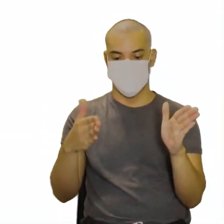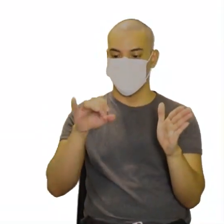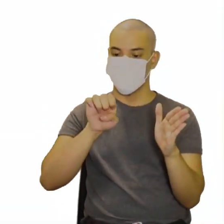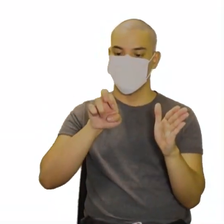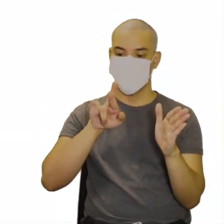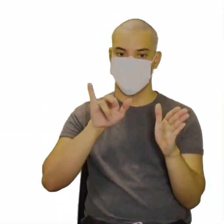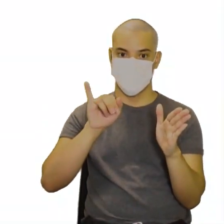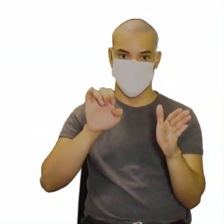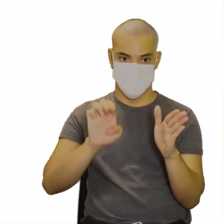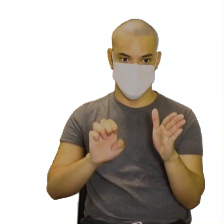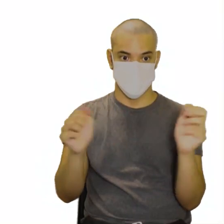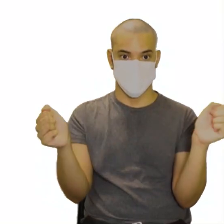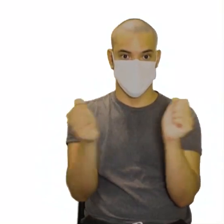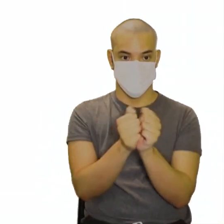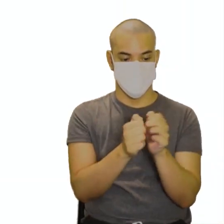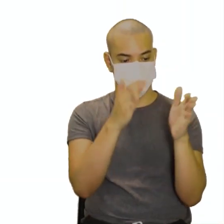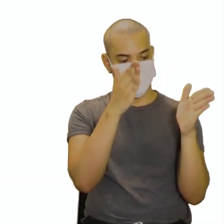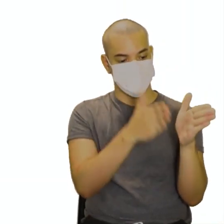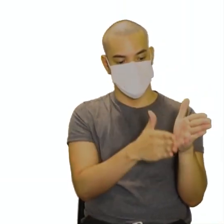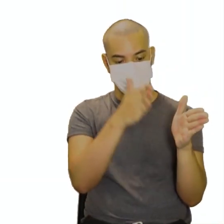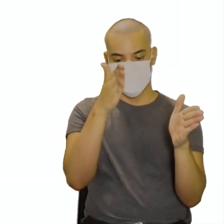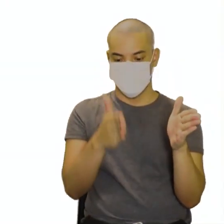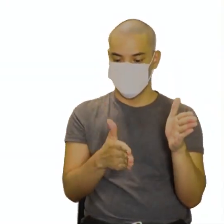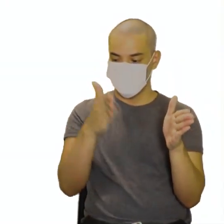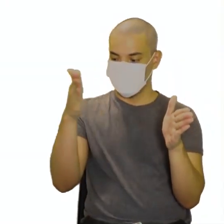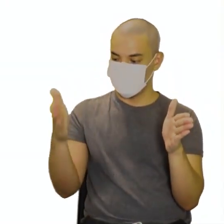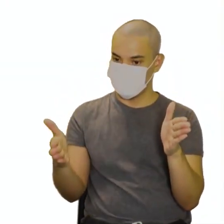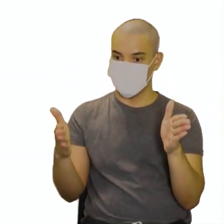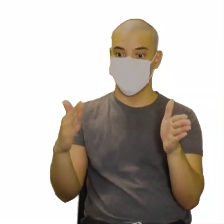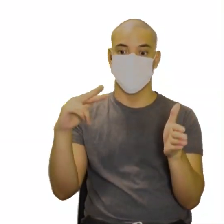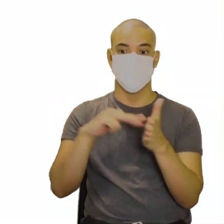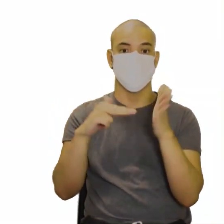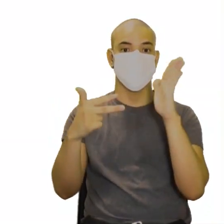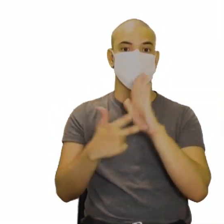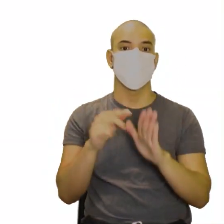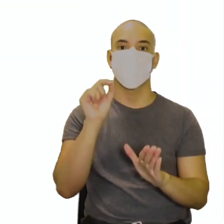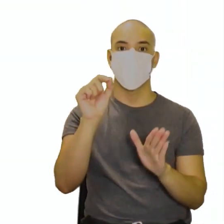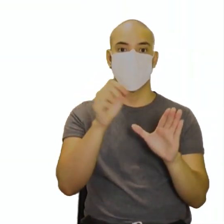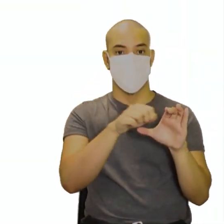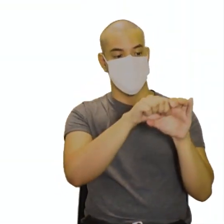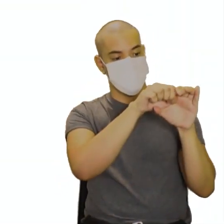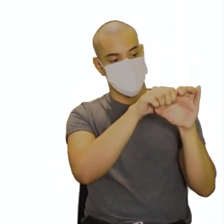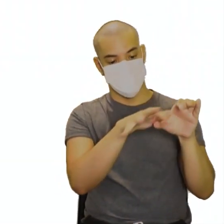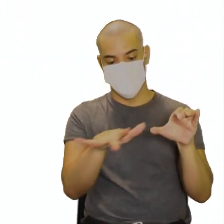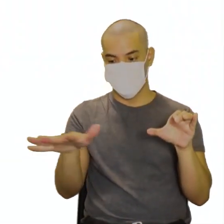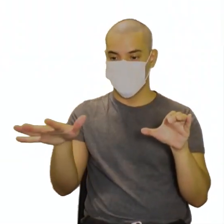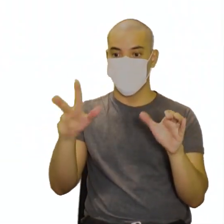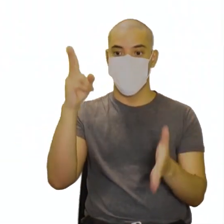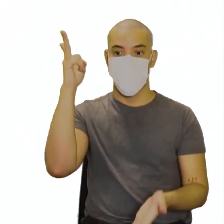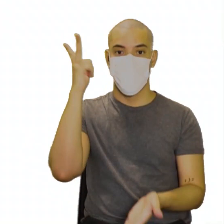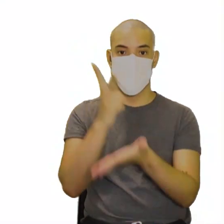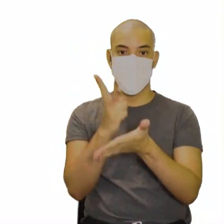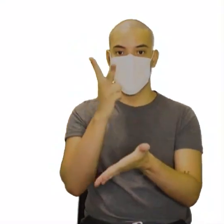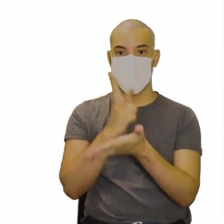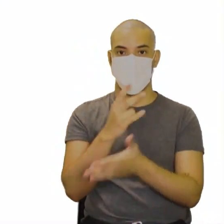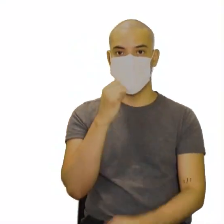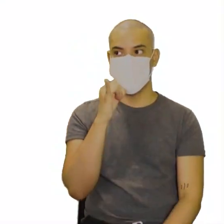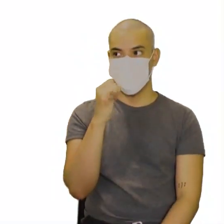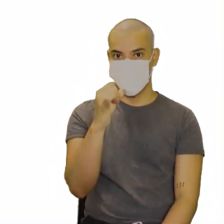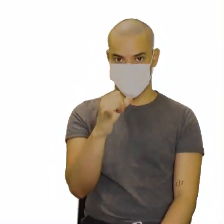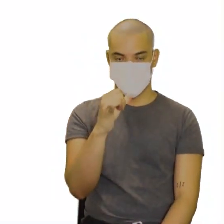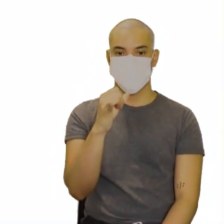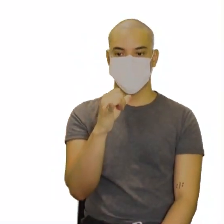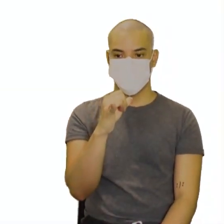ó, um do lado do outro. Isso significa que eles vão ser percorridos pela mesma corrente. Então